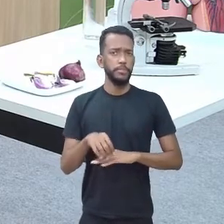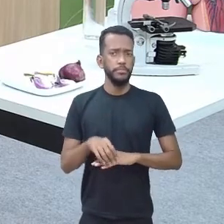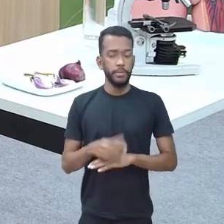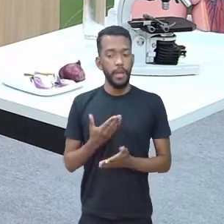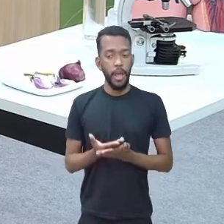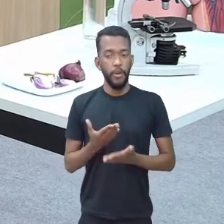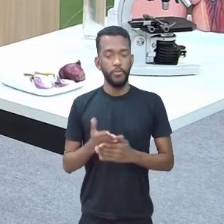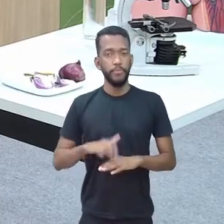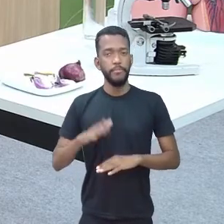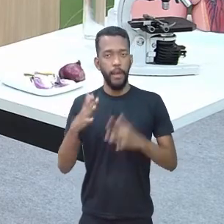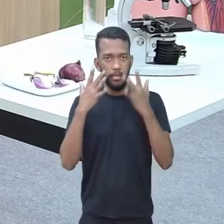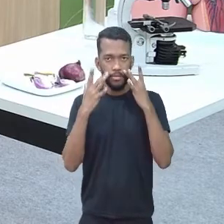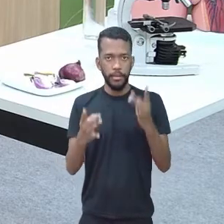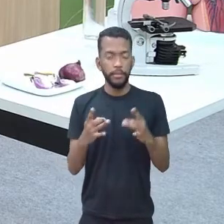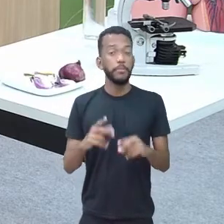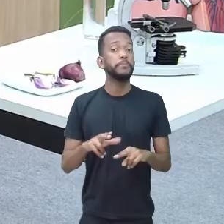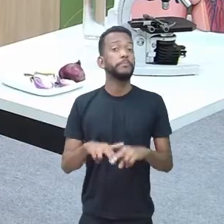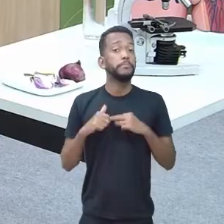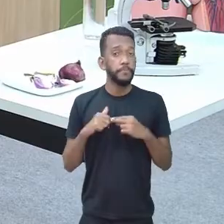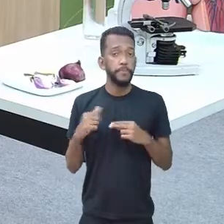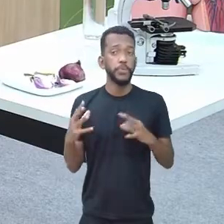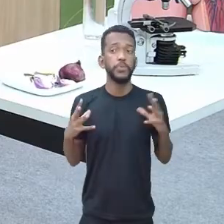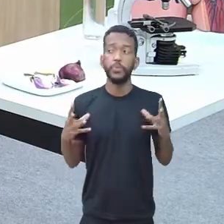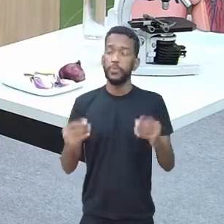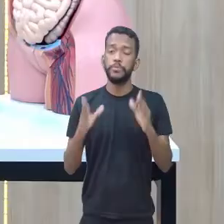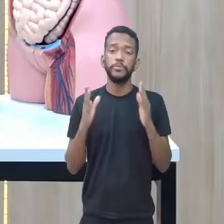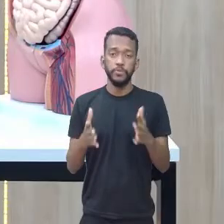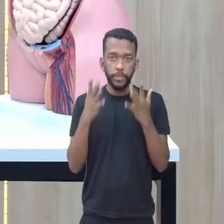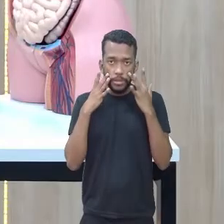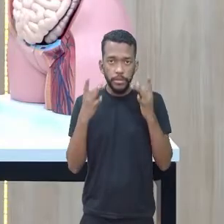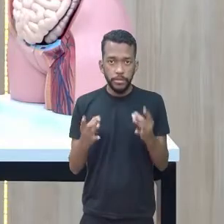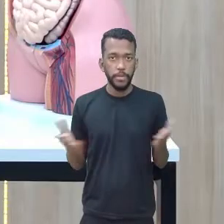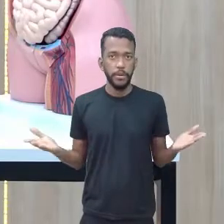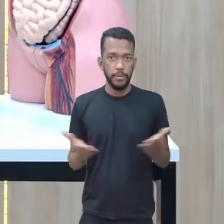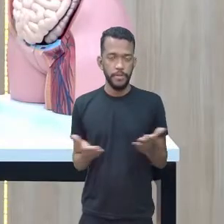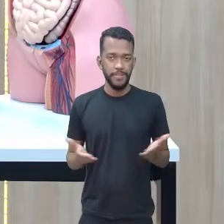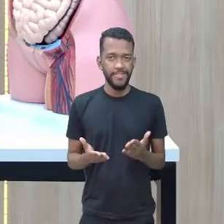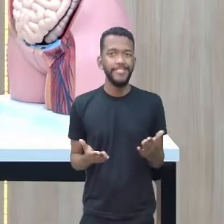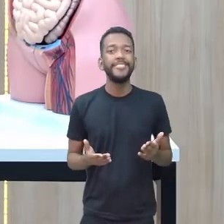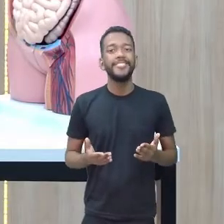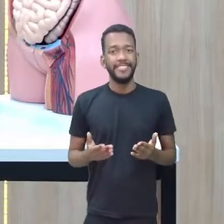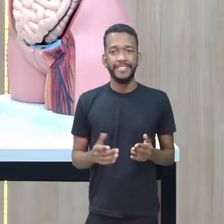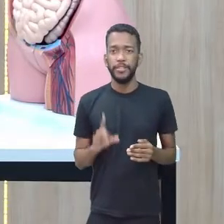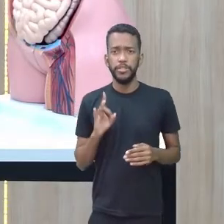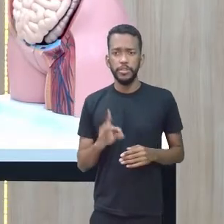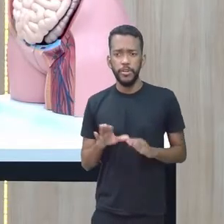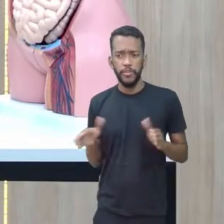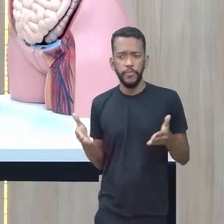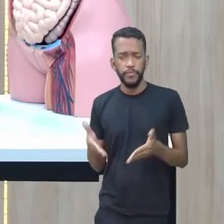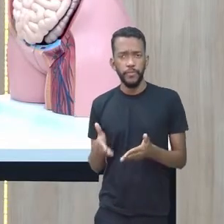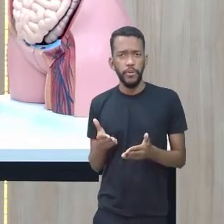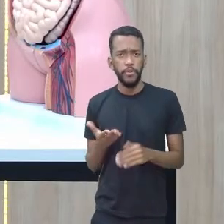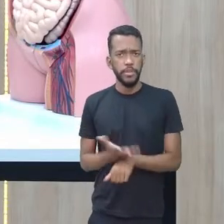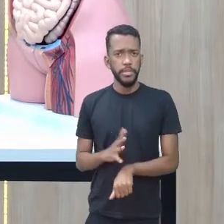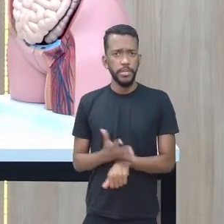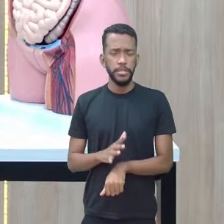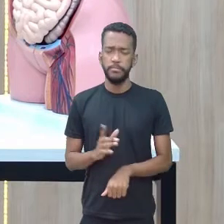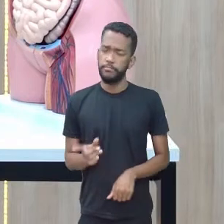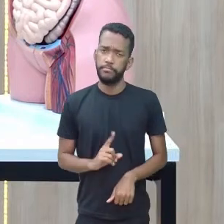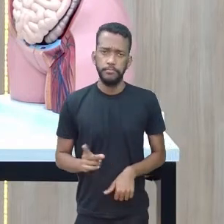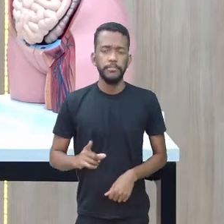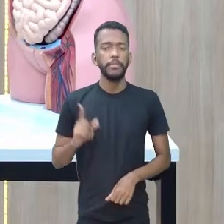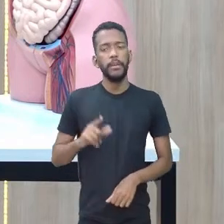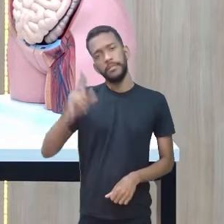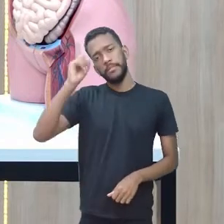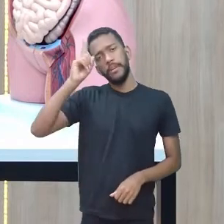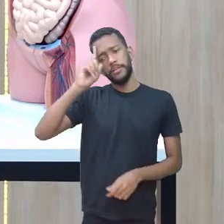alunos mais atentos. Portanto, quero todo mundo atento a partir de agora, não só em exercício, mas na própria, vamos dizer, no dia